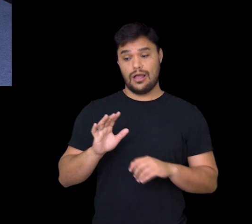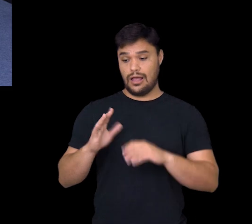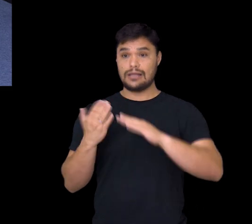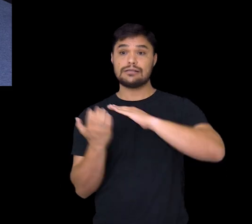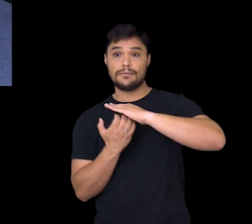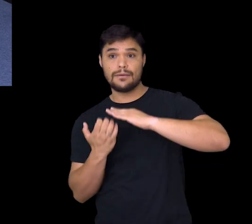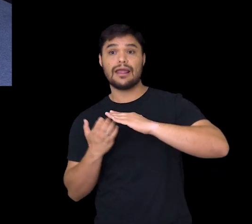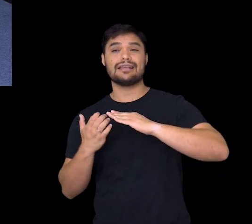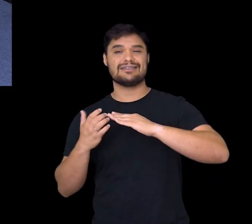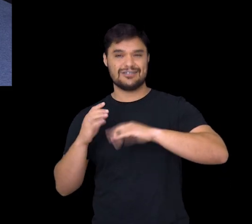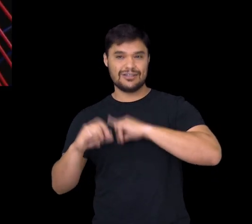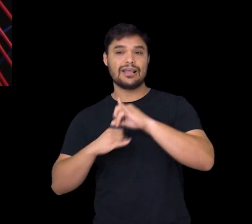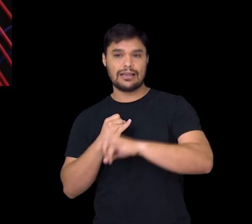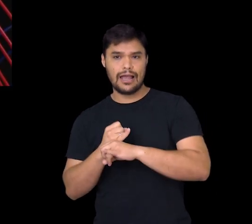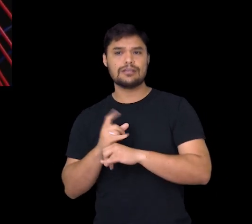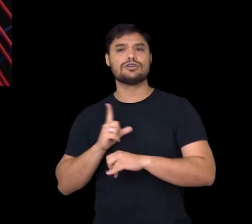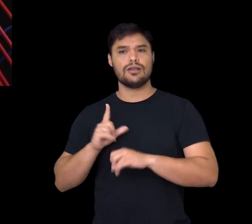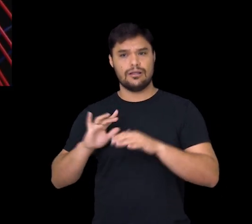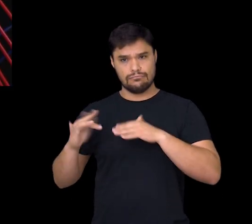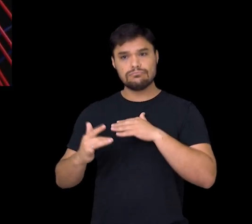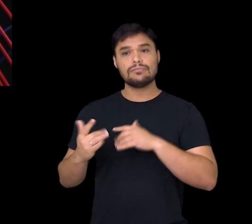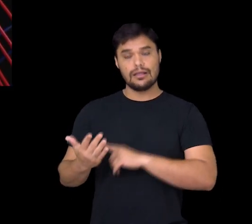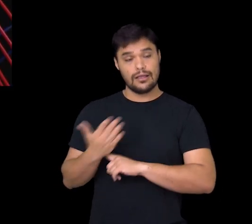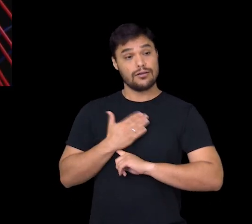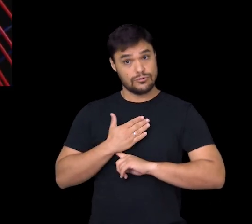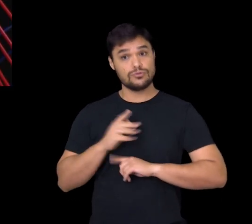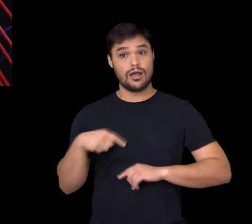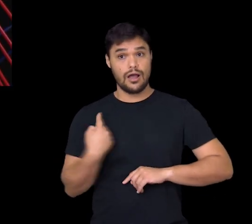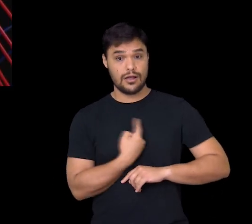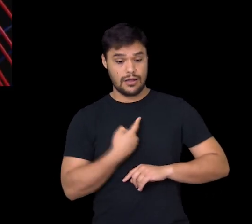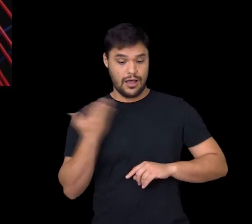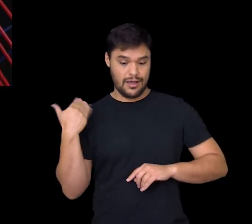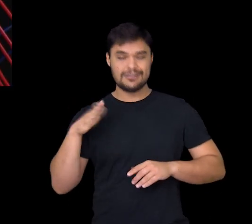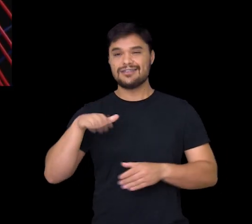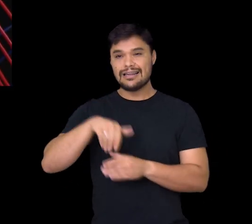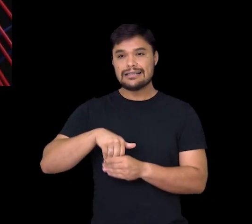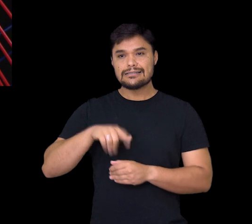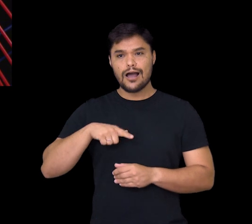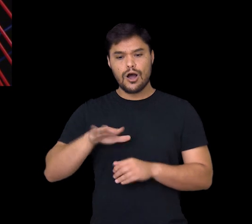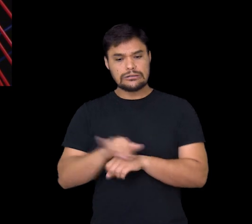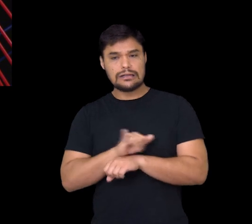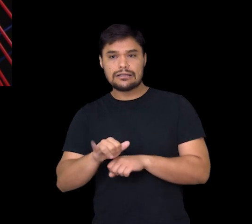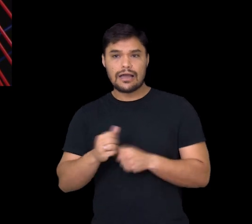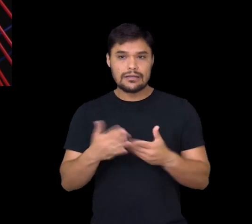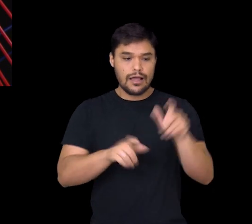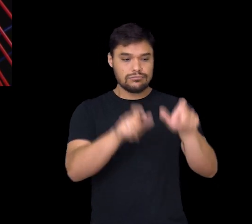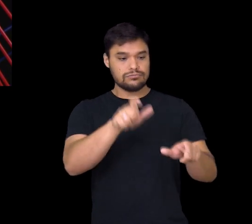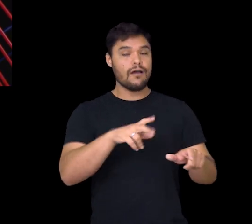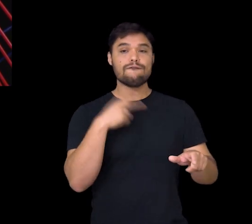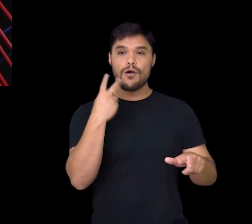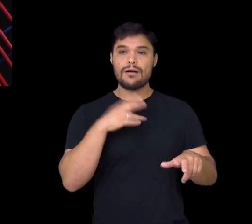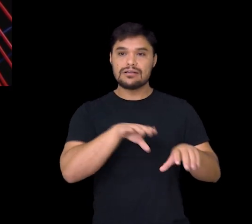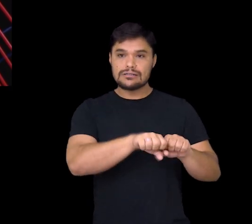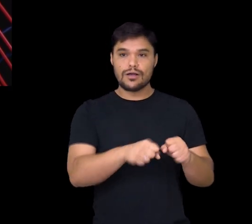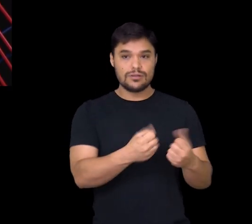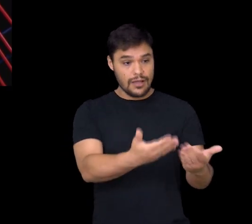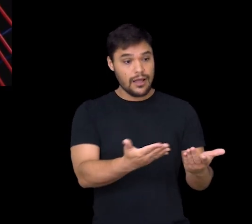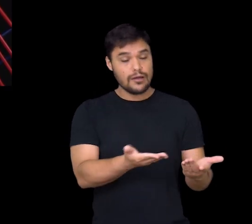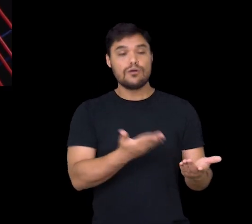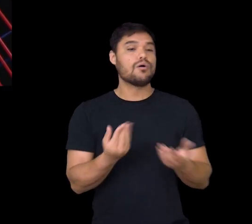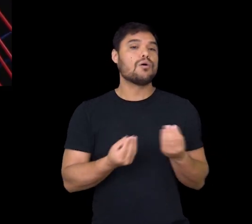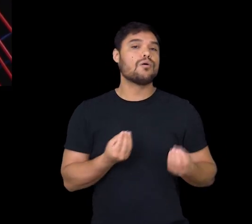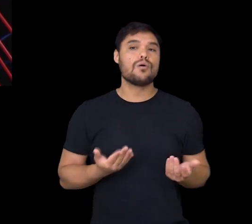As plataformas têm caminhado conosco. Durante a última eleição, eles desenvolveram mecanismos e deram formação às vereadoras, por